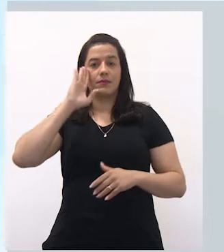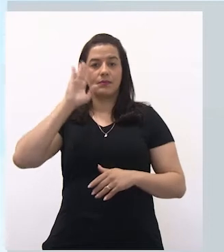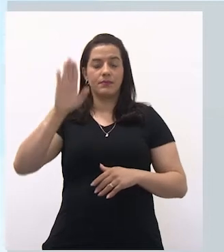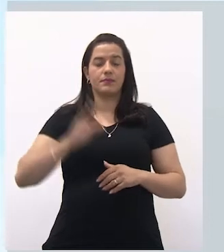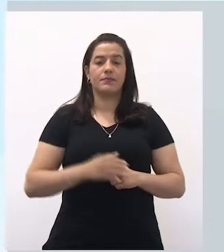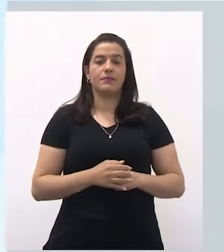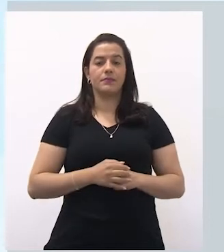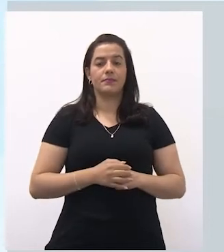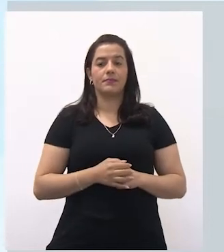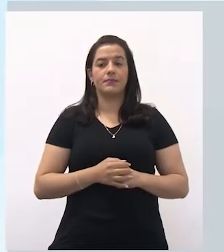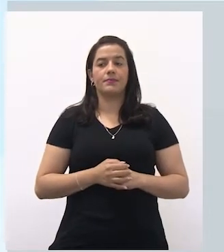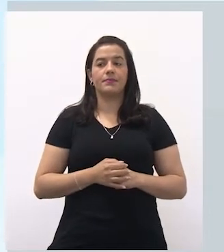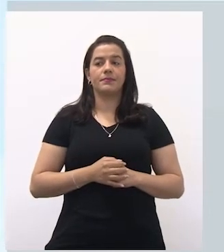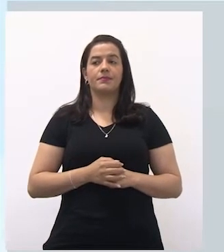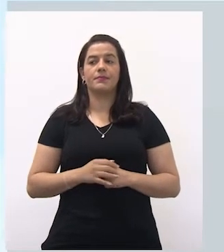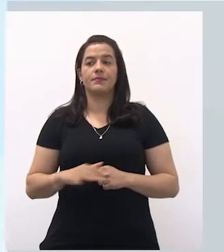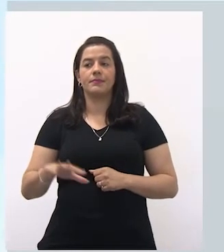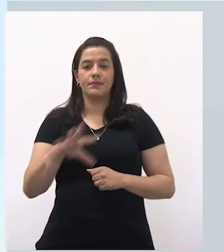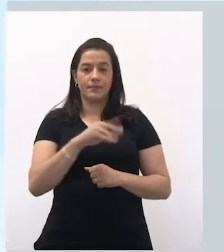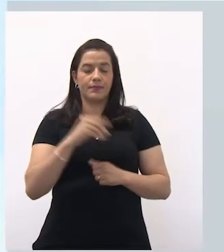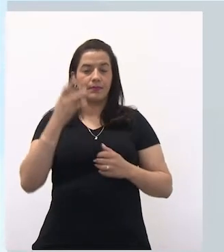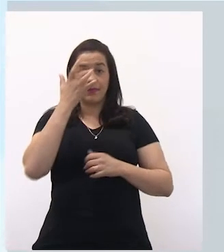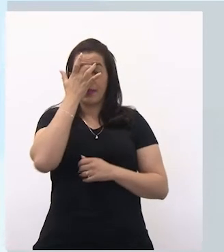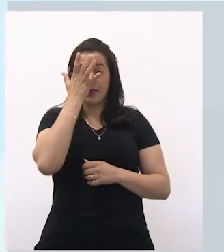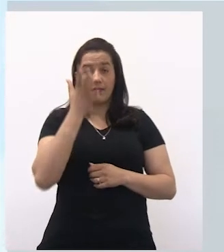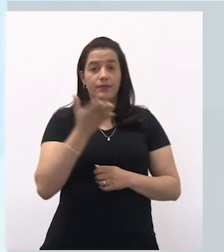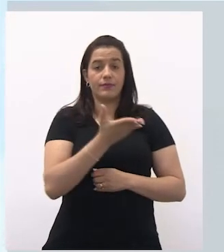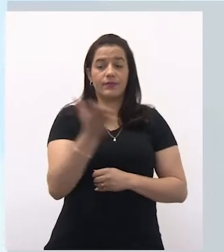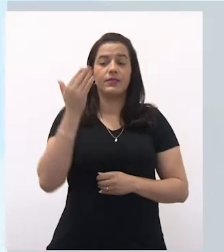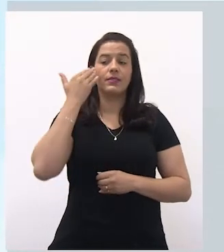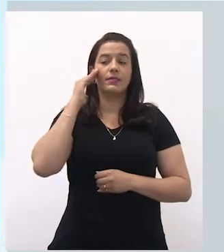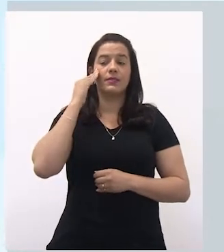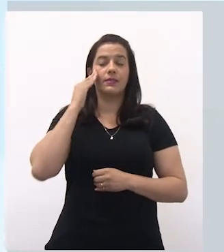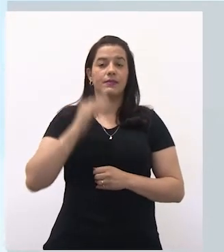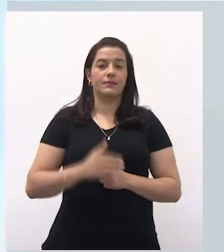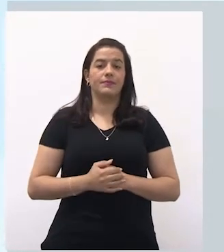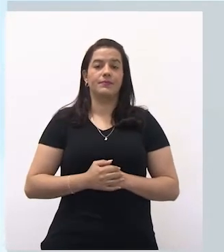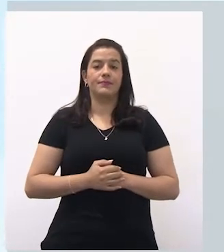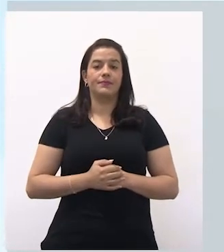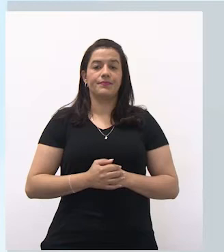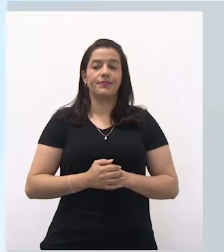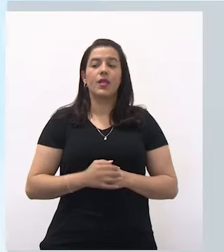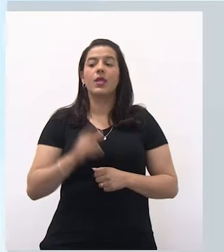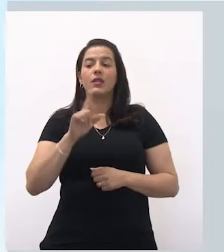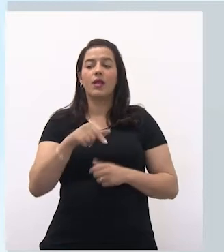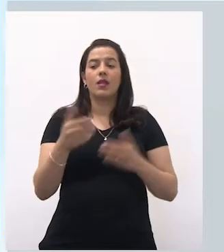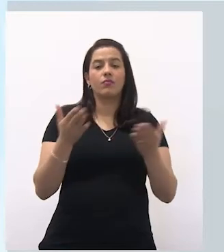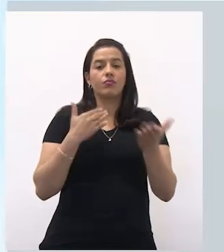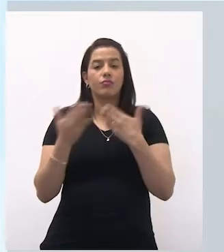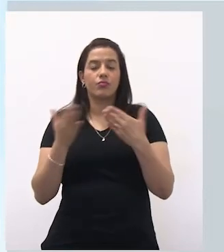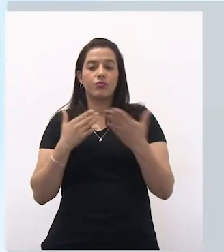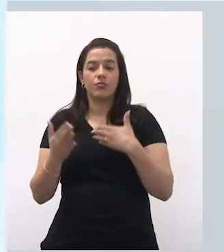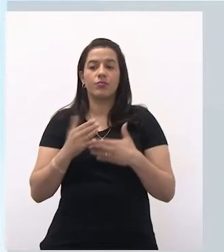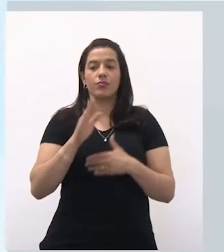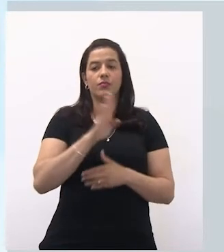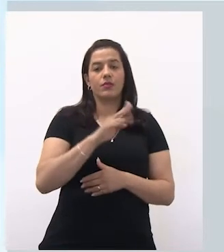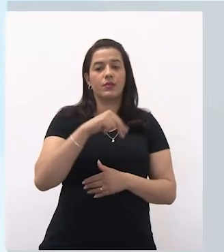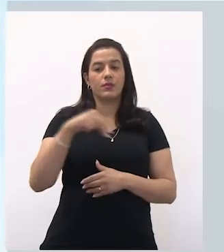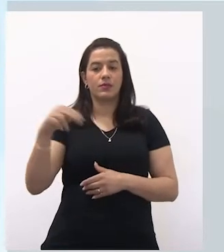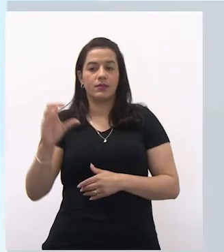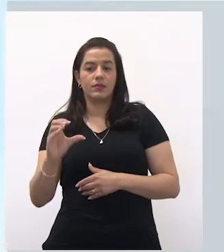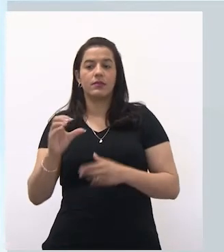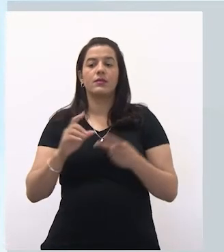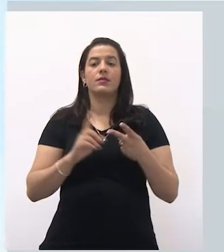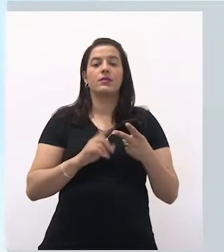máximas, diríamos assim, para ficar mais fácil o entendimento. Então, elas se conversam com a BNCC, se conversam com o currículo